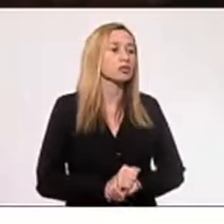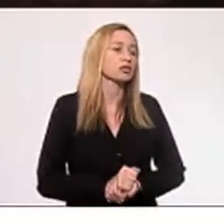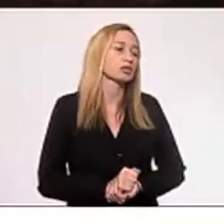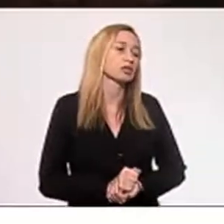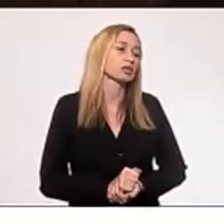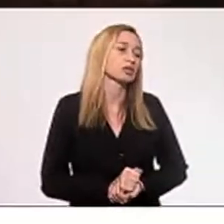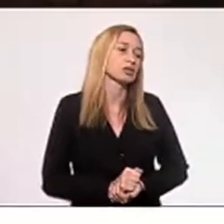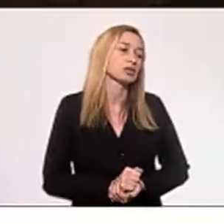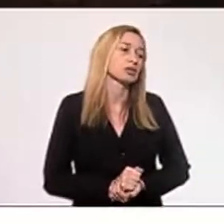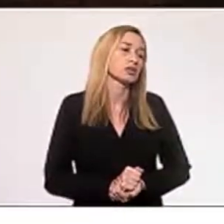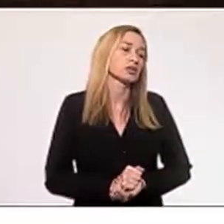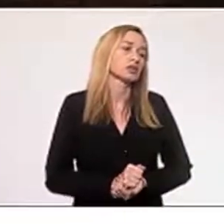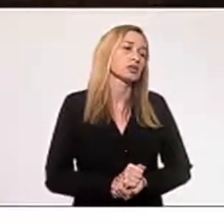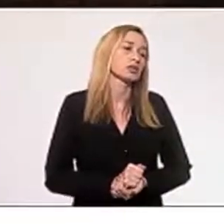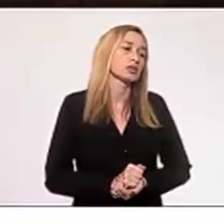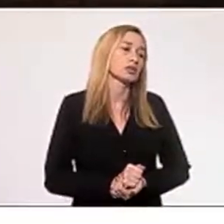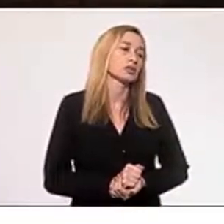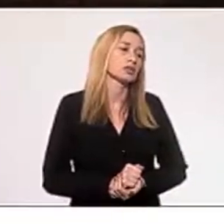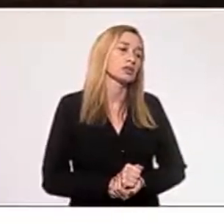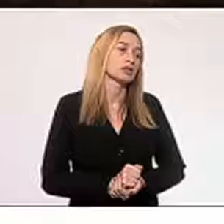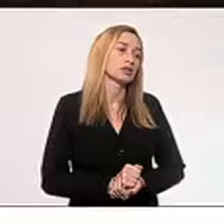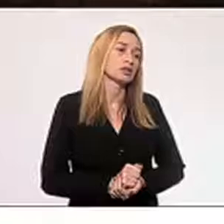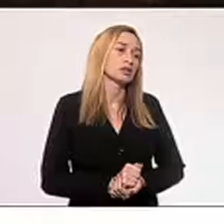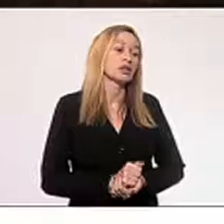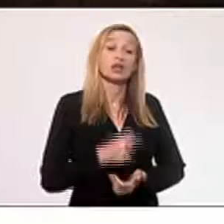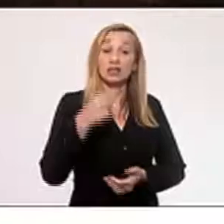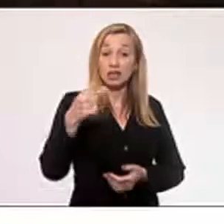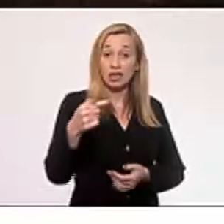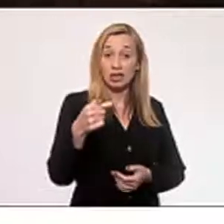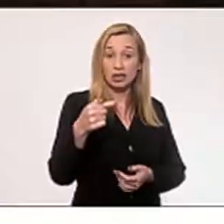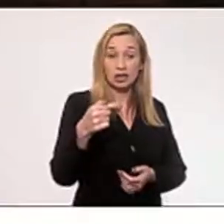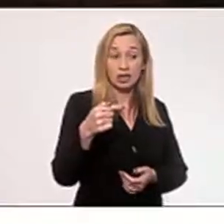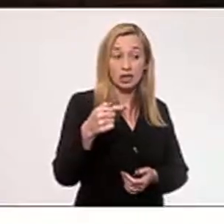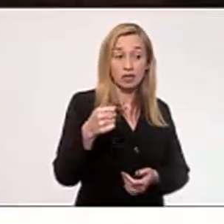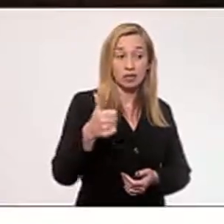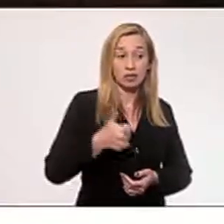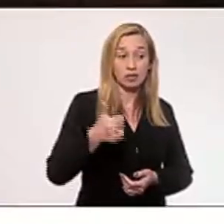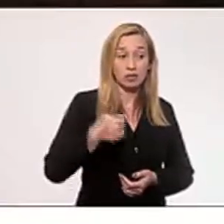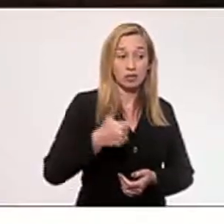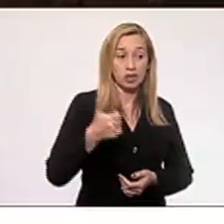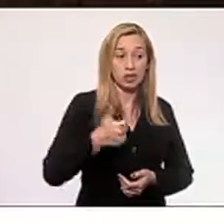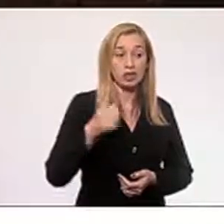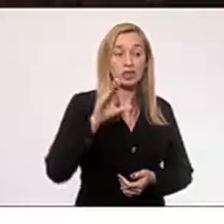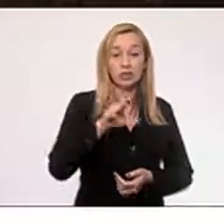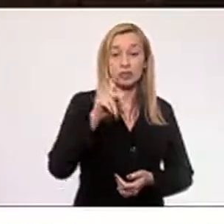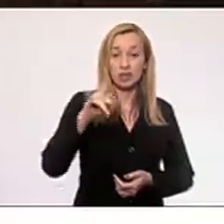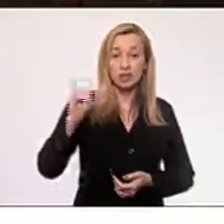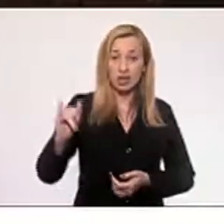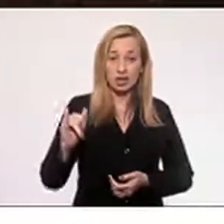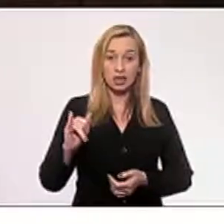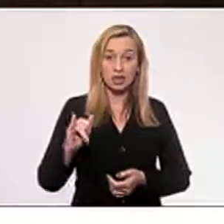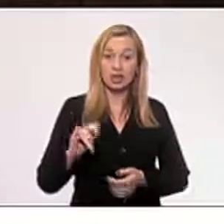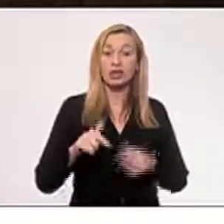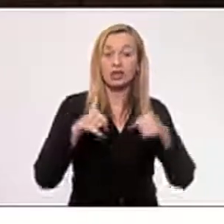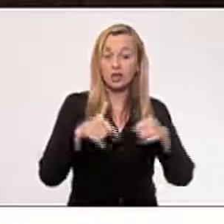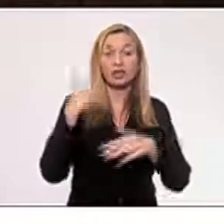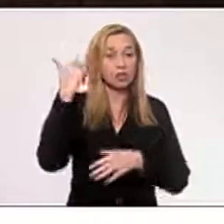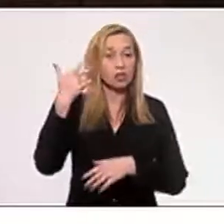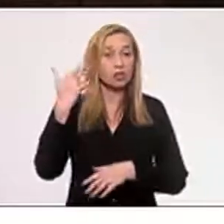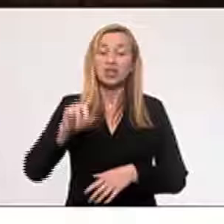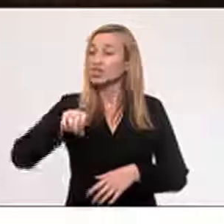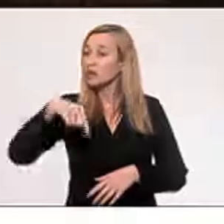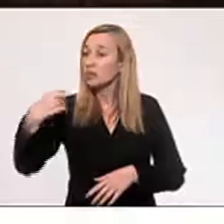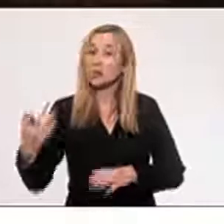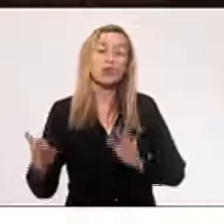presidente instalar as 7 primeiras CPIs que funcionam simultaneamente, e a partir daí, qualquer